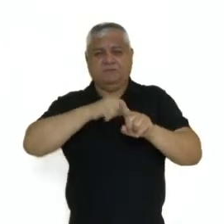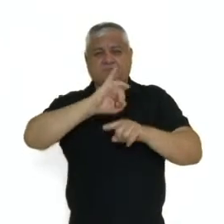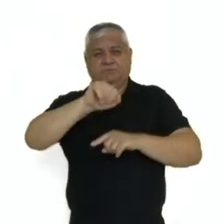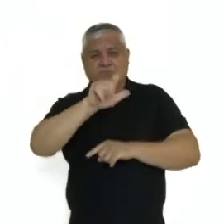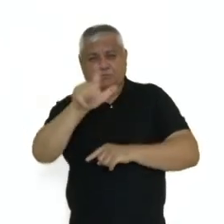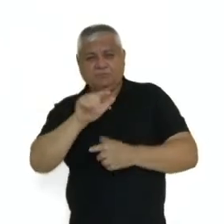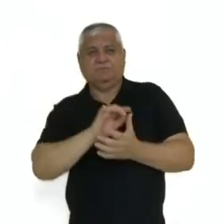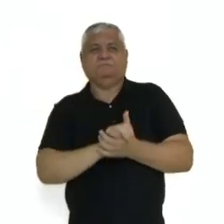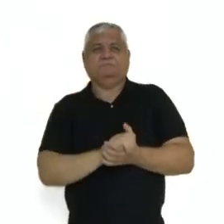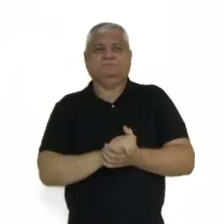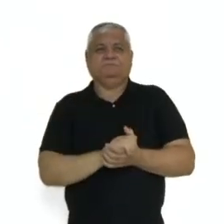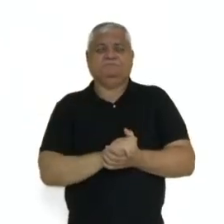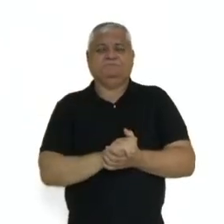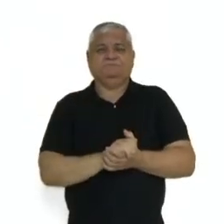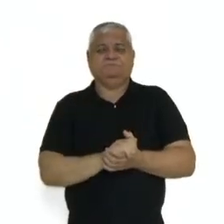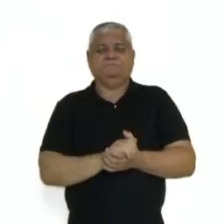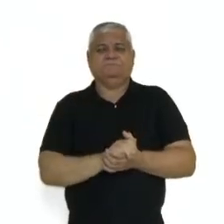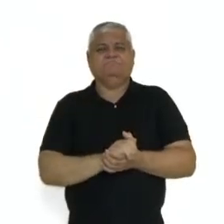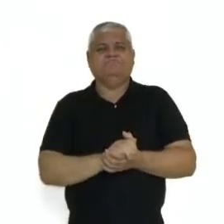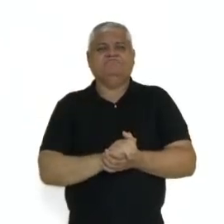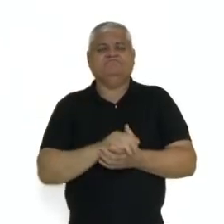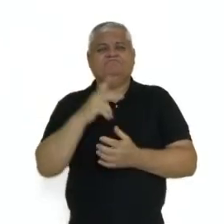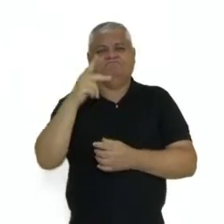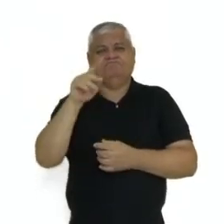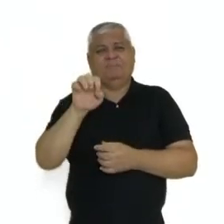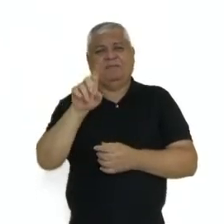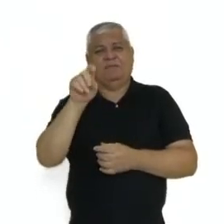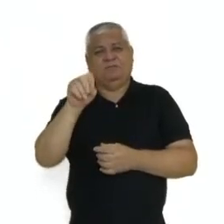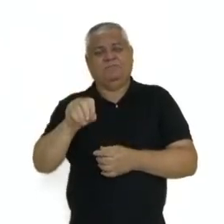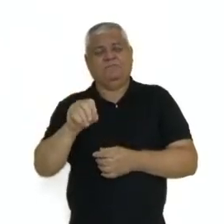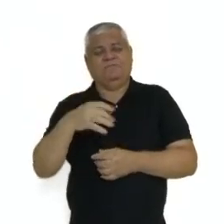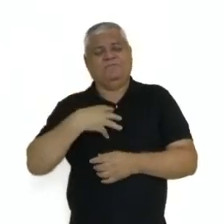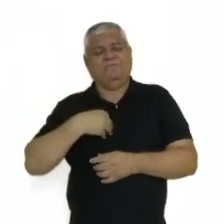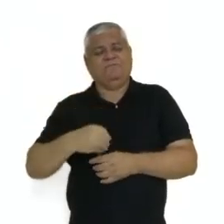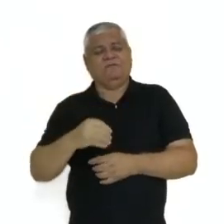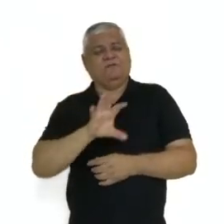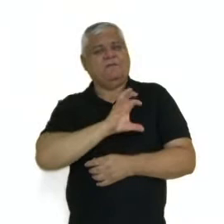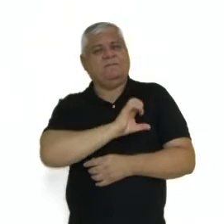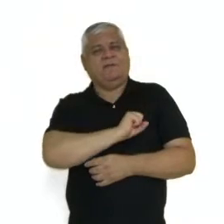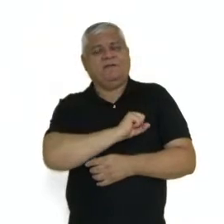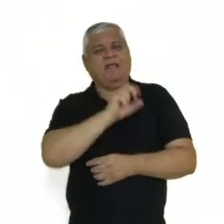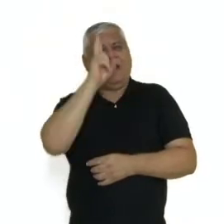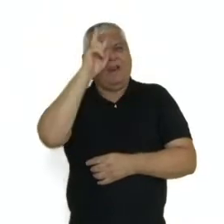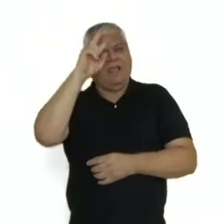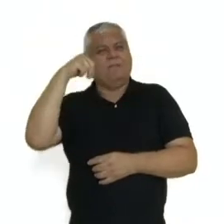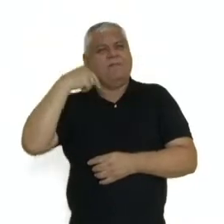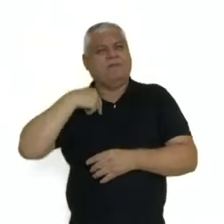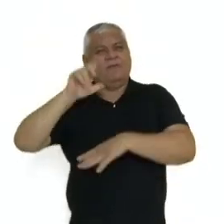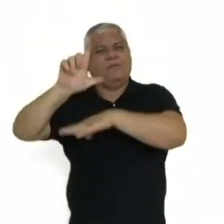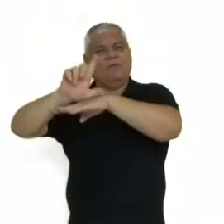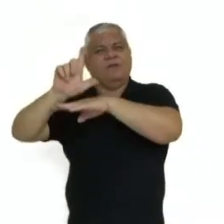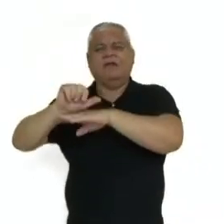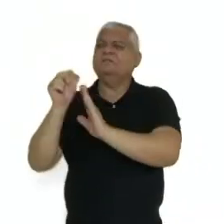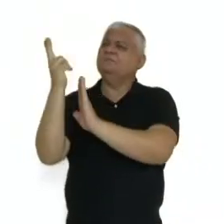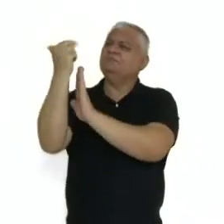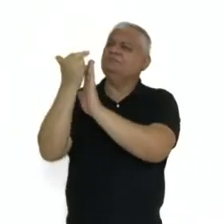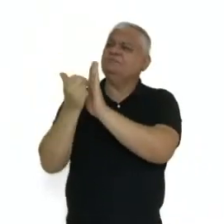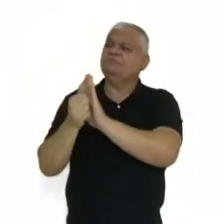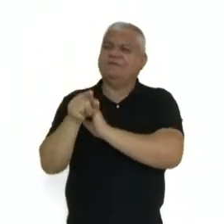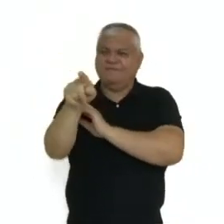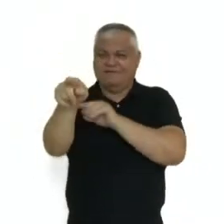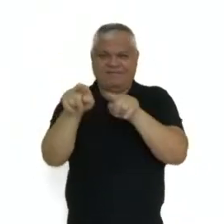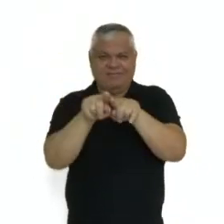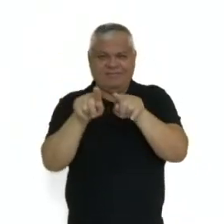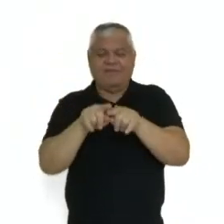Pedro, meu querido filho, como vai? Lembre-se ainda que eu às vezes pintava quadro e você também? Pois agora